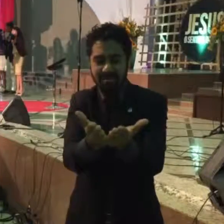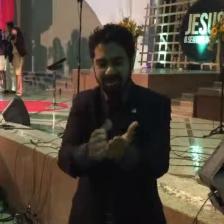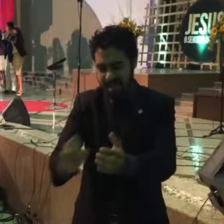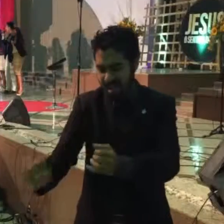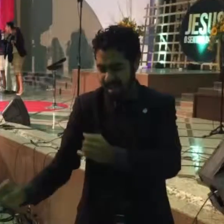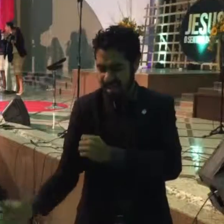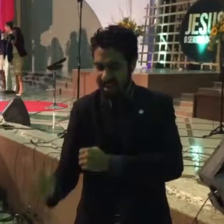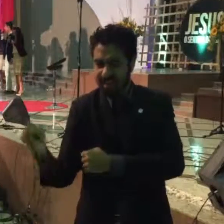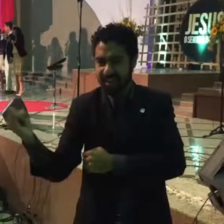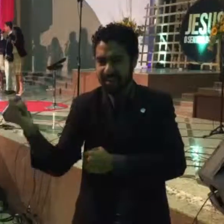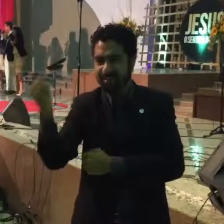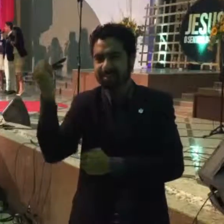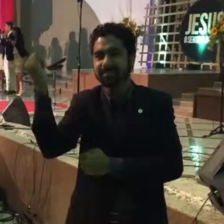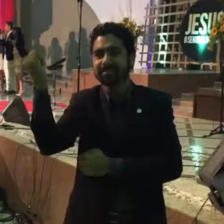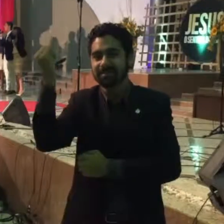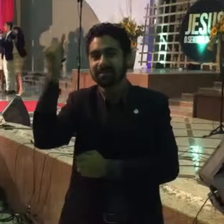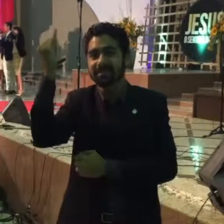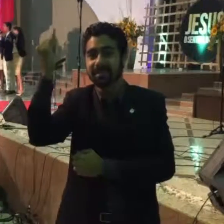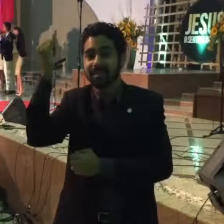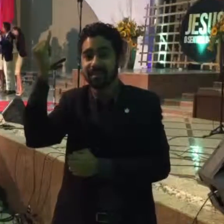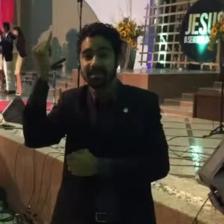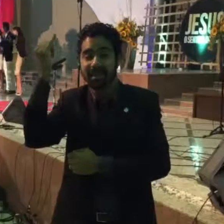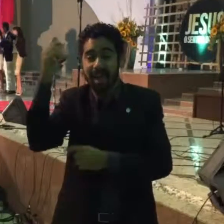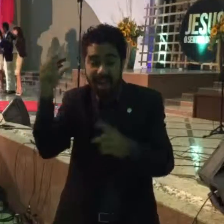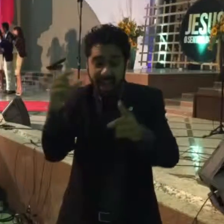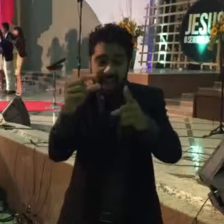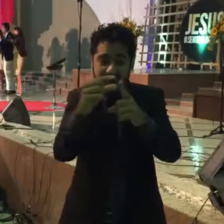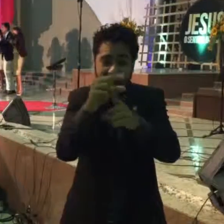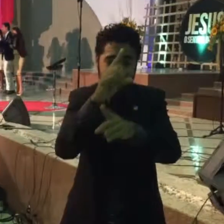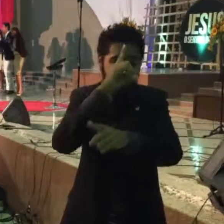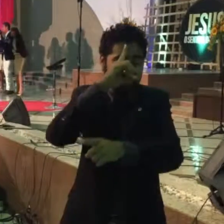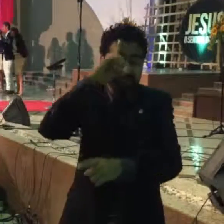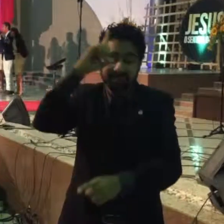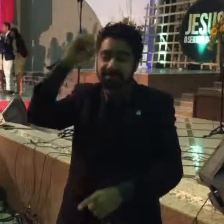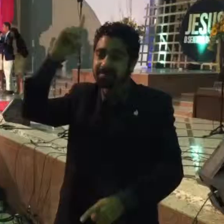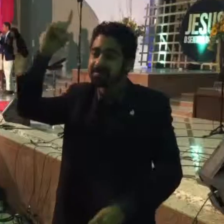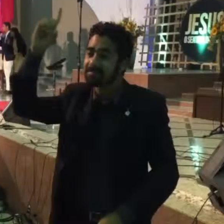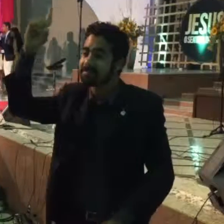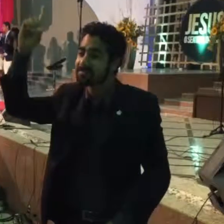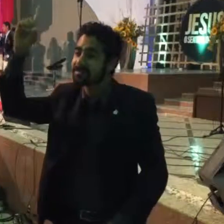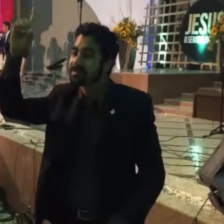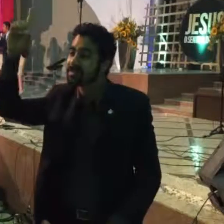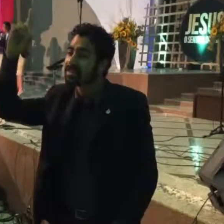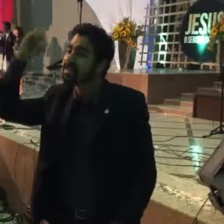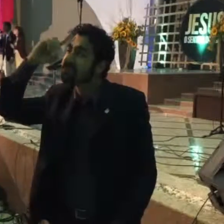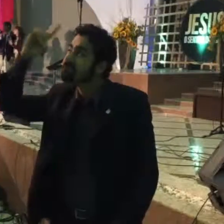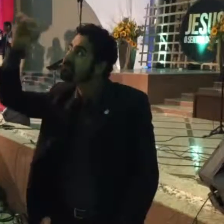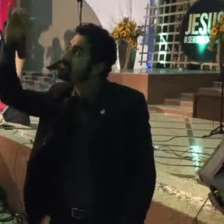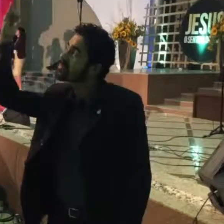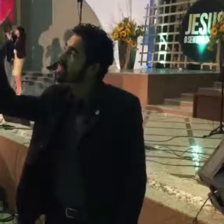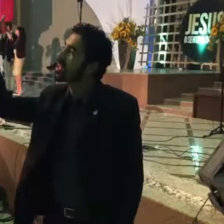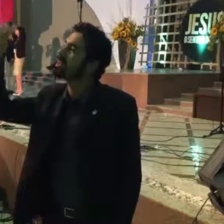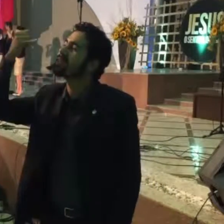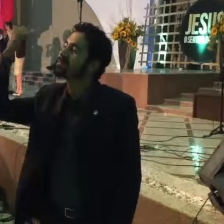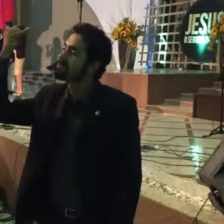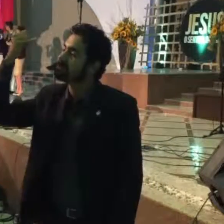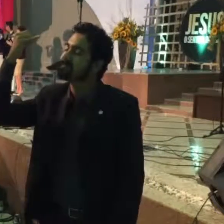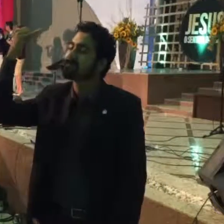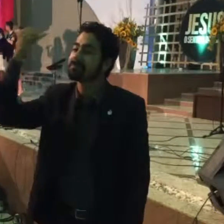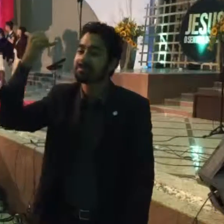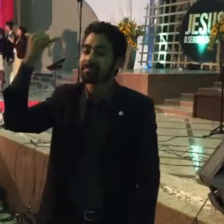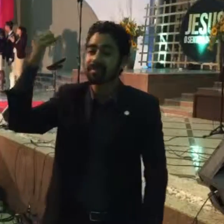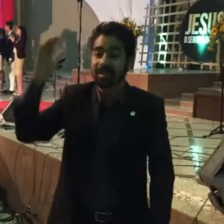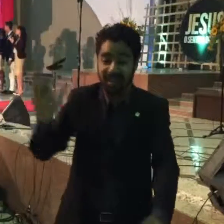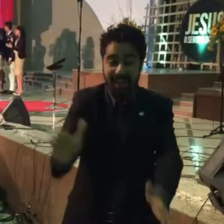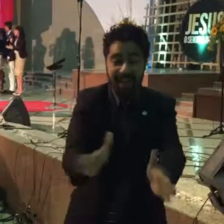Bíblia é, regra de fé, a palavra de Deus após o Senhor